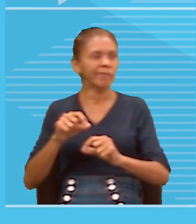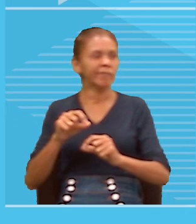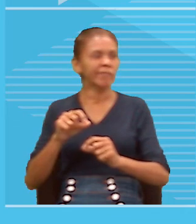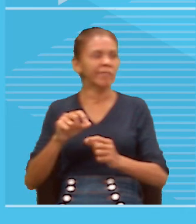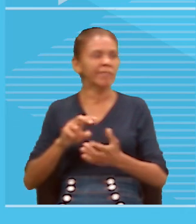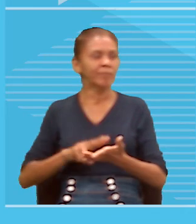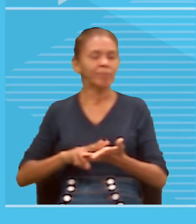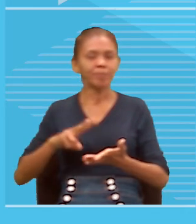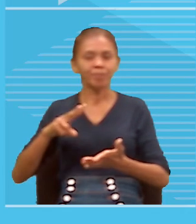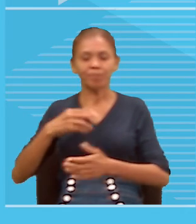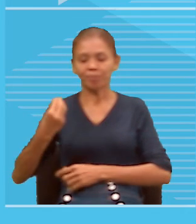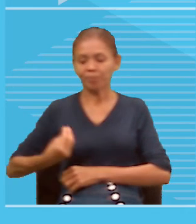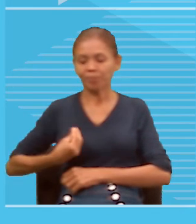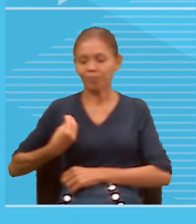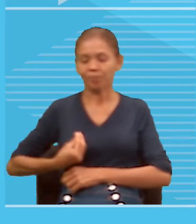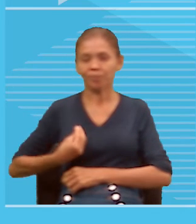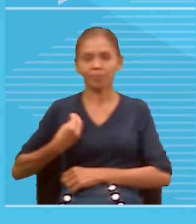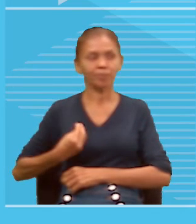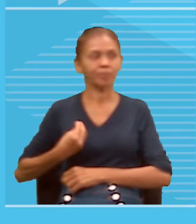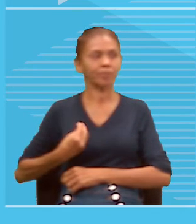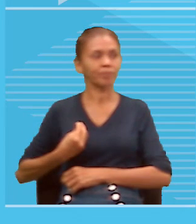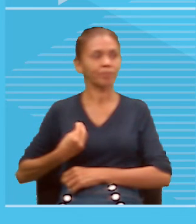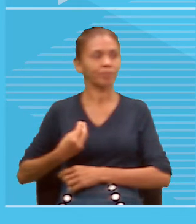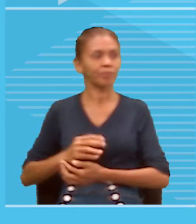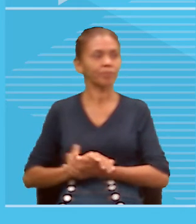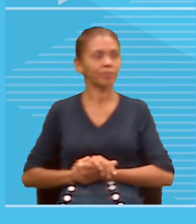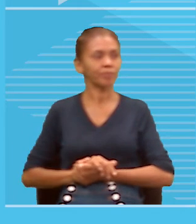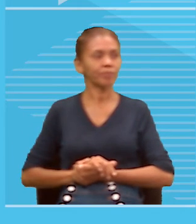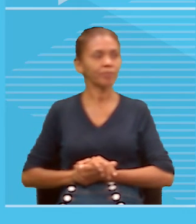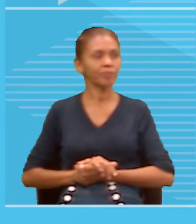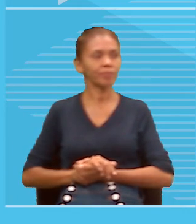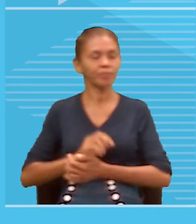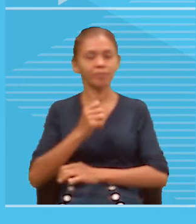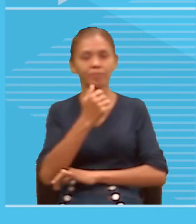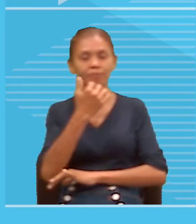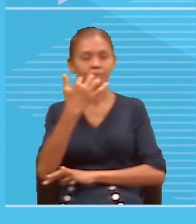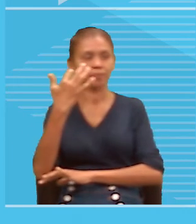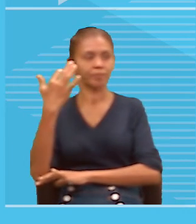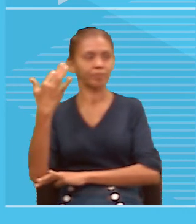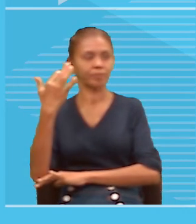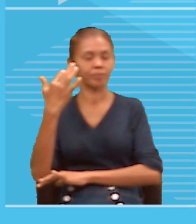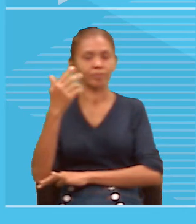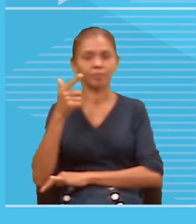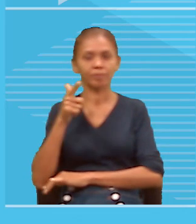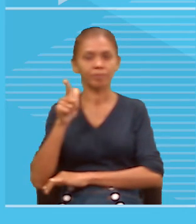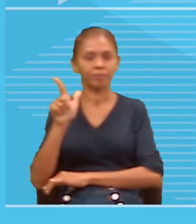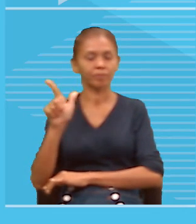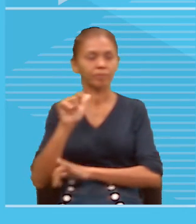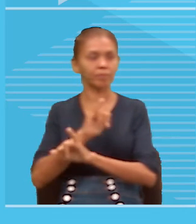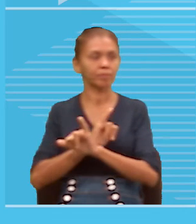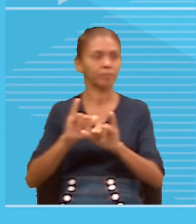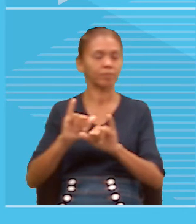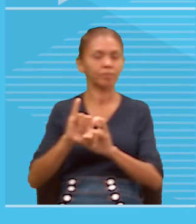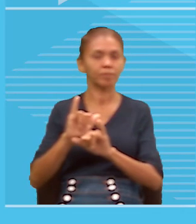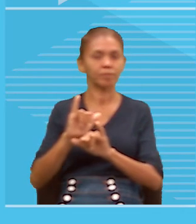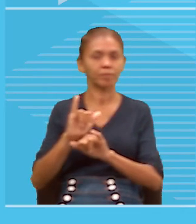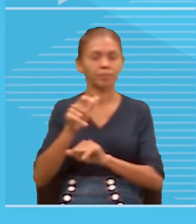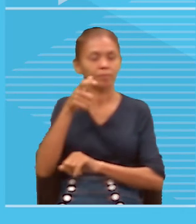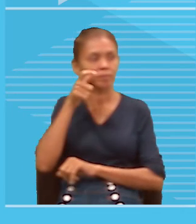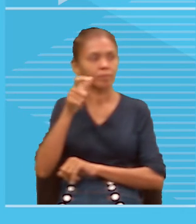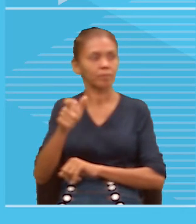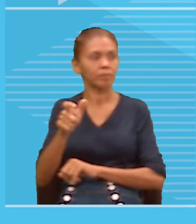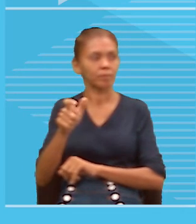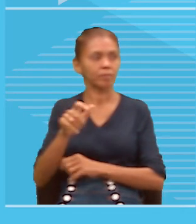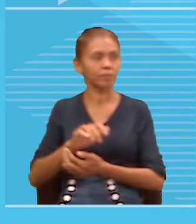a vida nas copas das Árvores outra interessante informação sobre os seres arborícolas né é que viver na copa